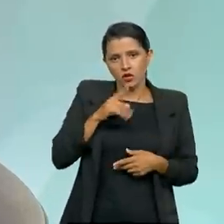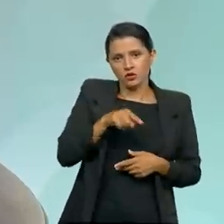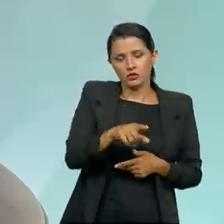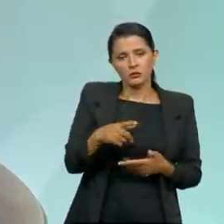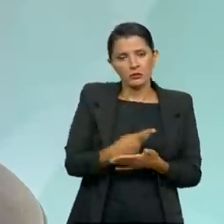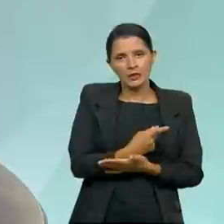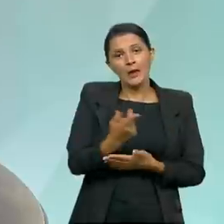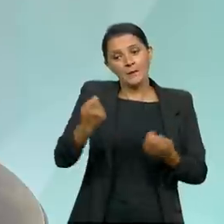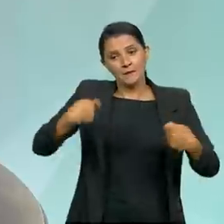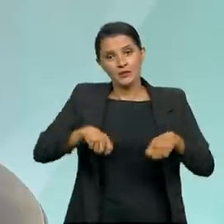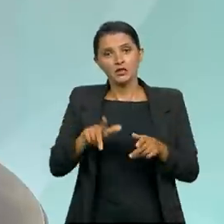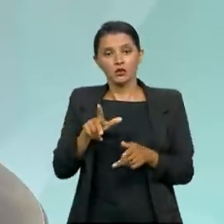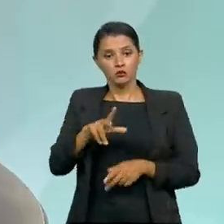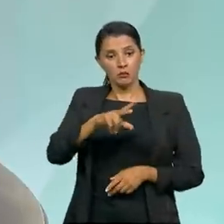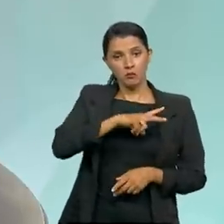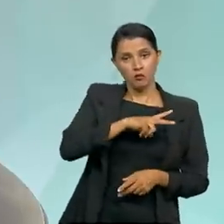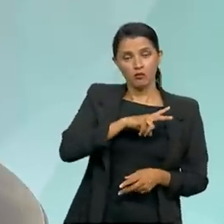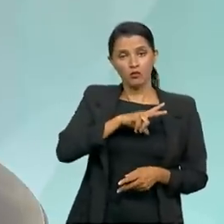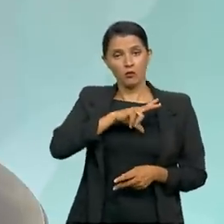envolvimento de um público e de um privado.